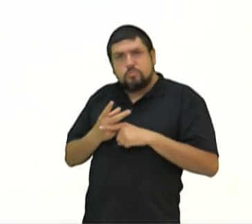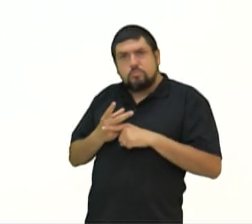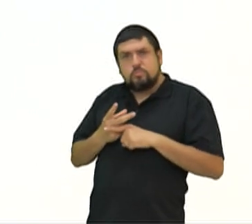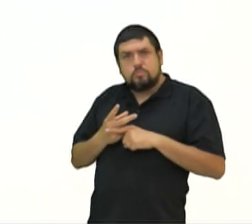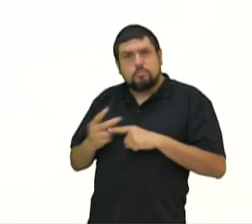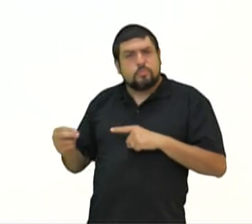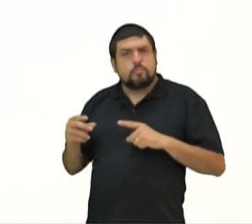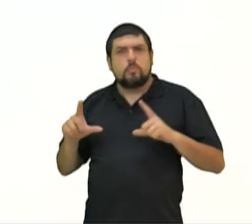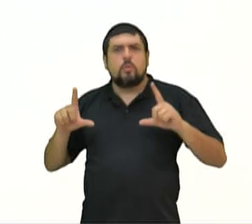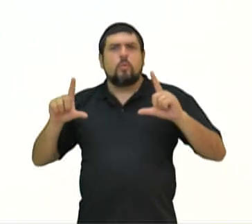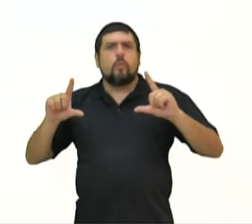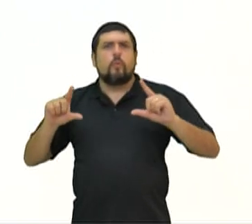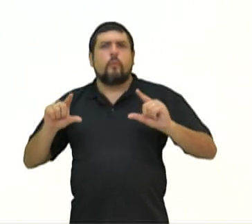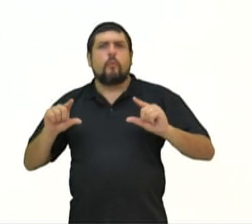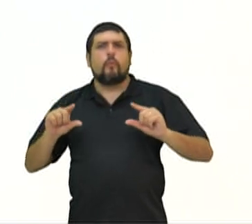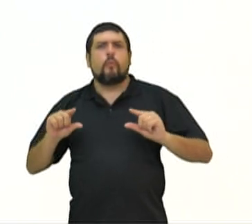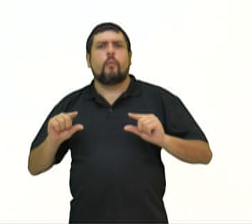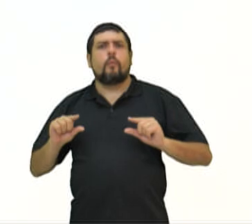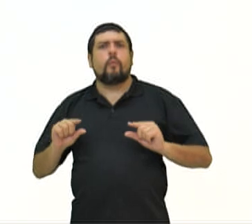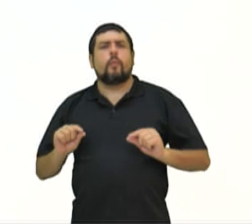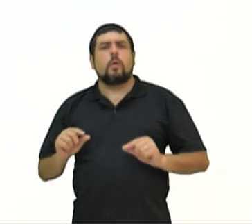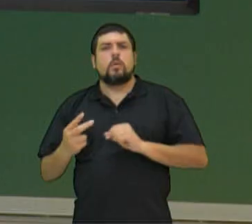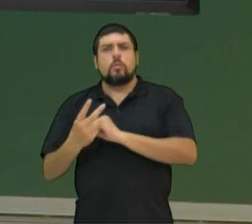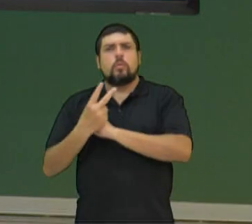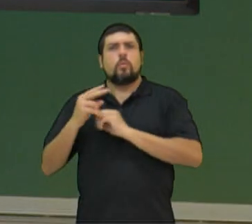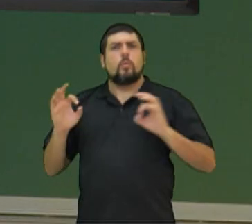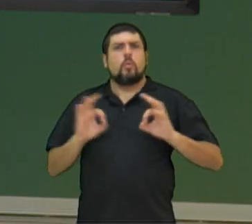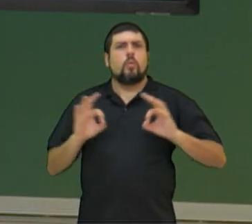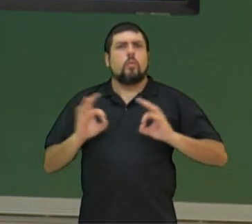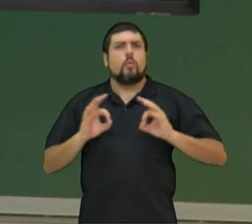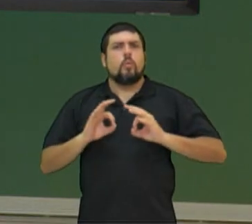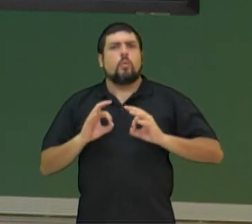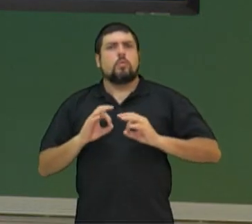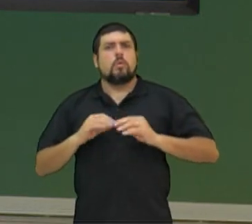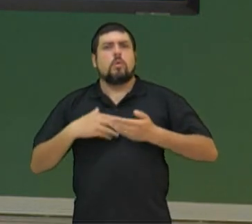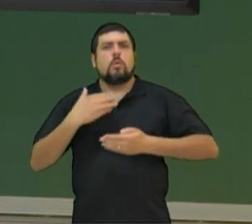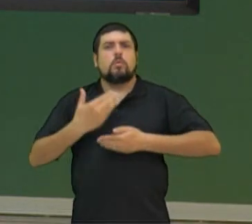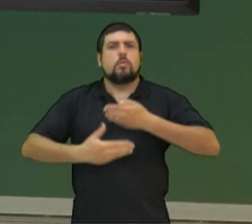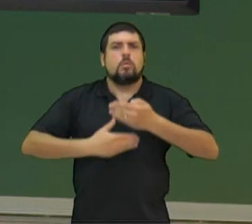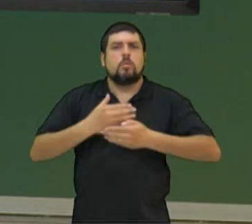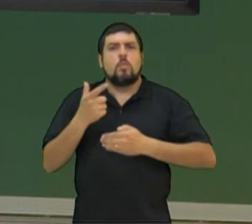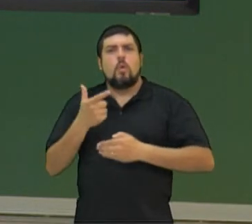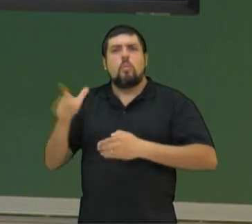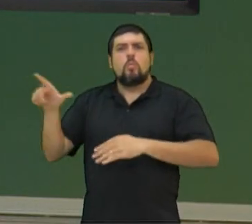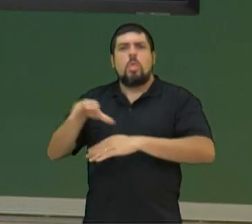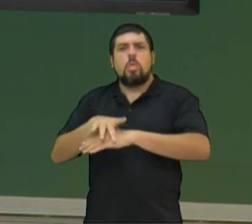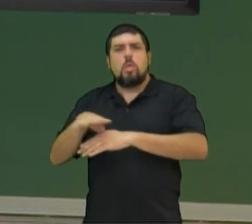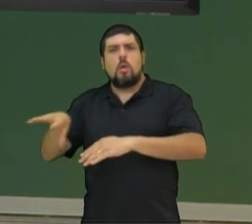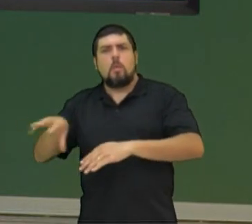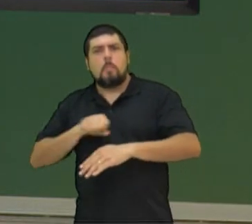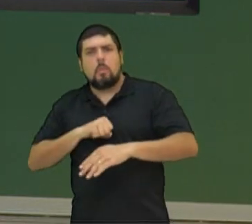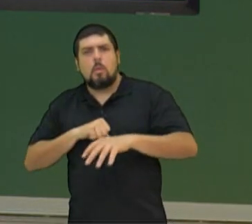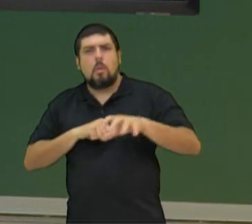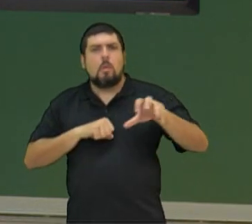infectadas e deixarem de nos proteger, a pessoa vai pegando outras doenças que a gente chama de oportunistas,